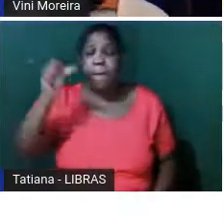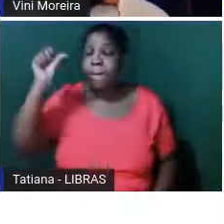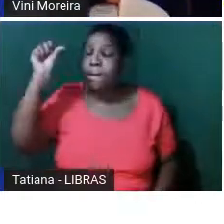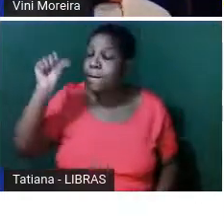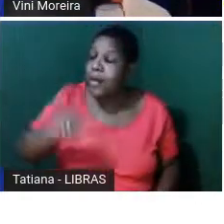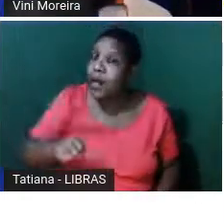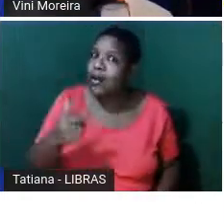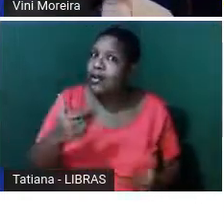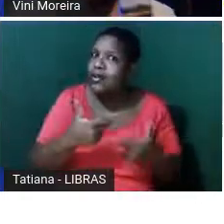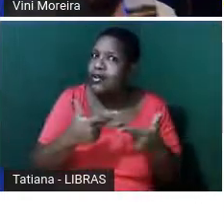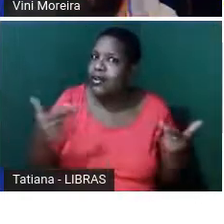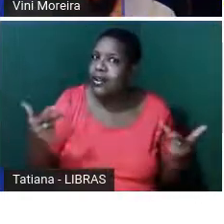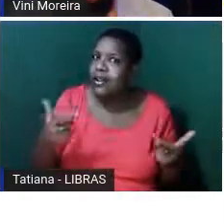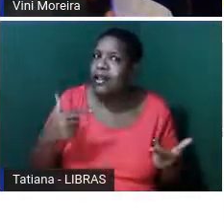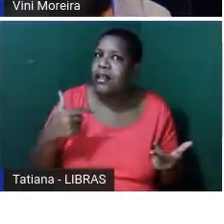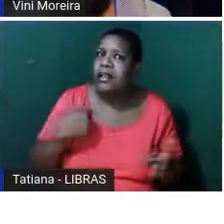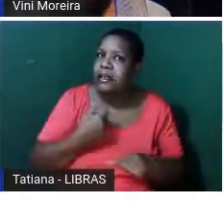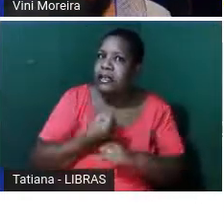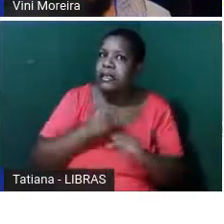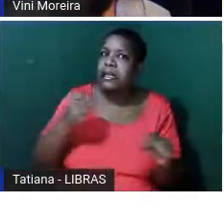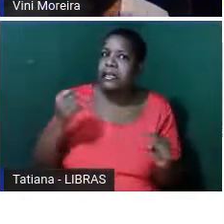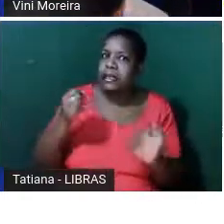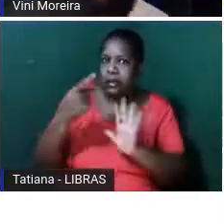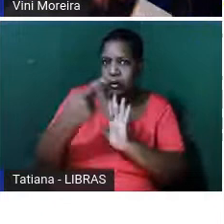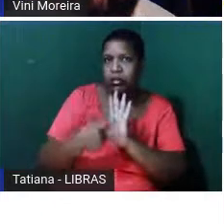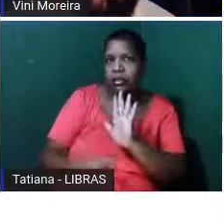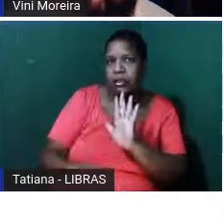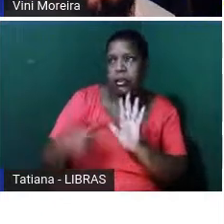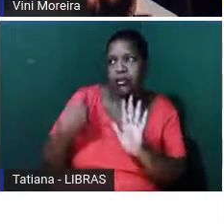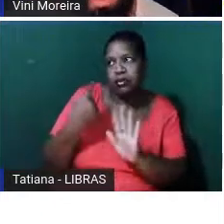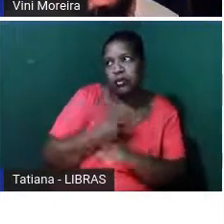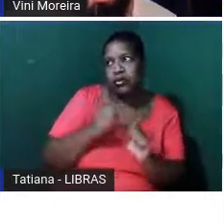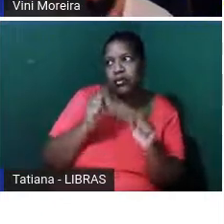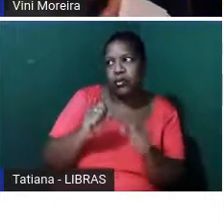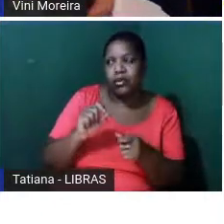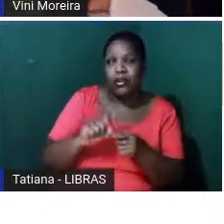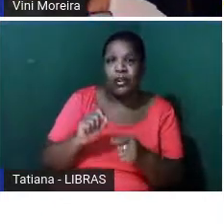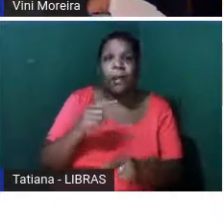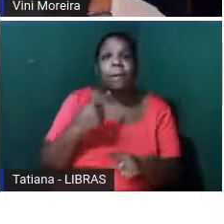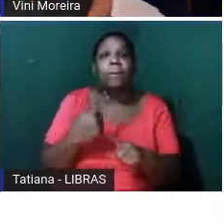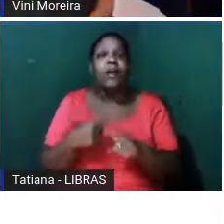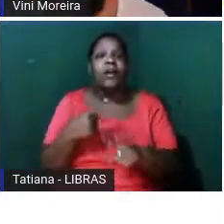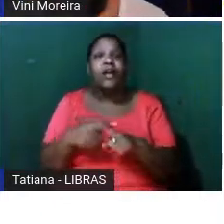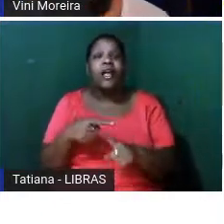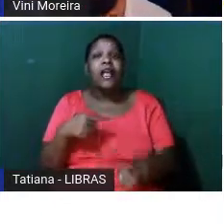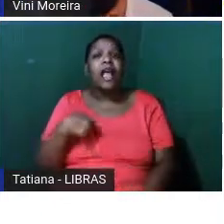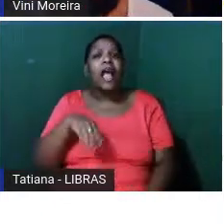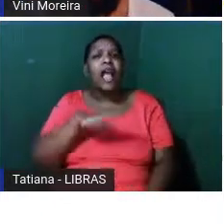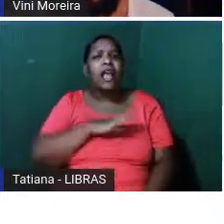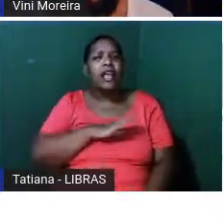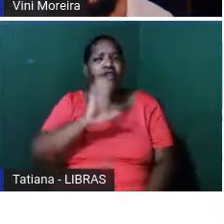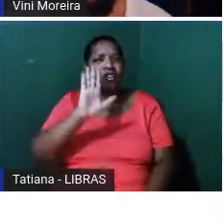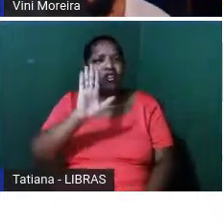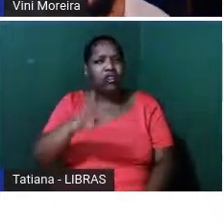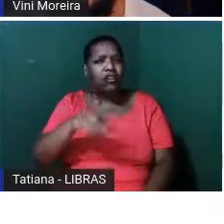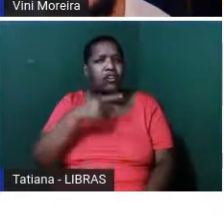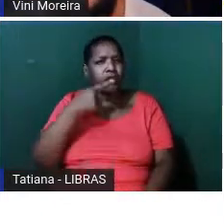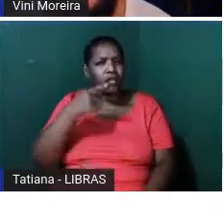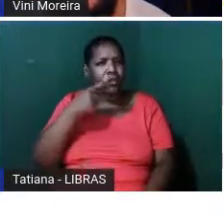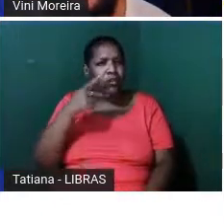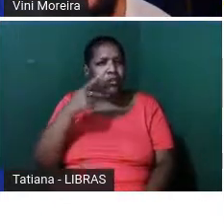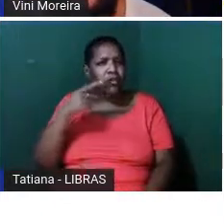e nesses Grandes projetos que a gente pode fazer porque quando a gente já tá na concepção do